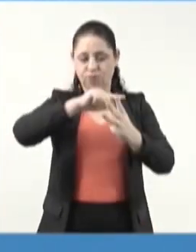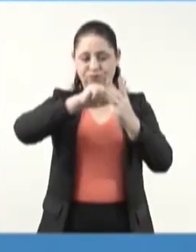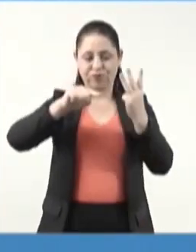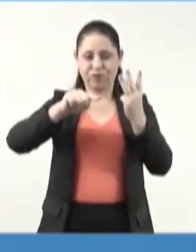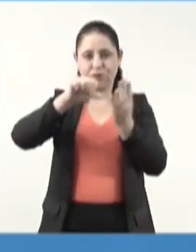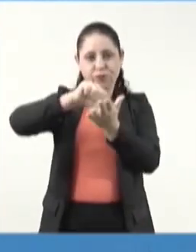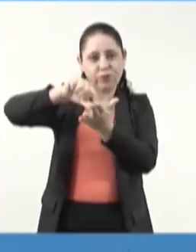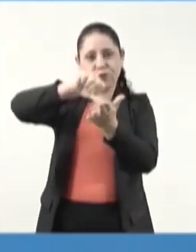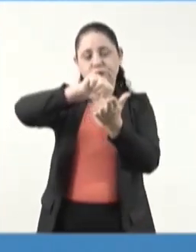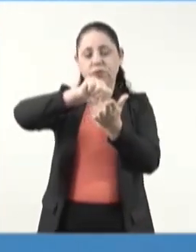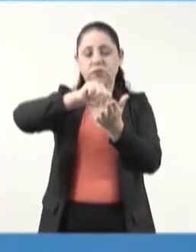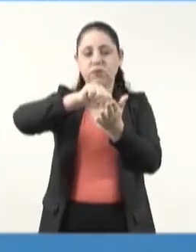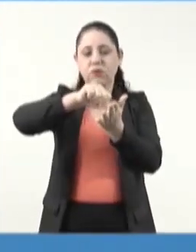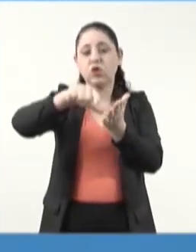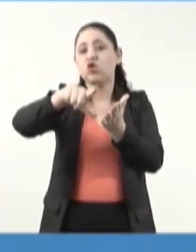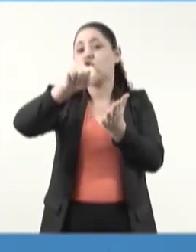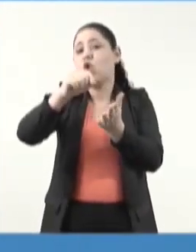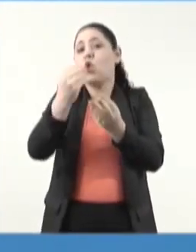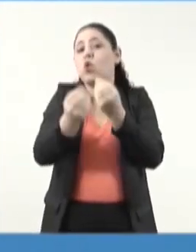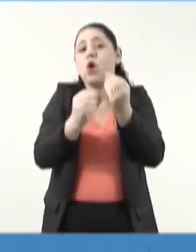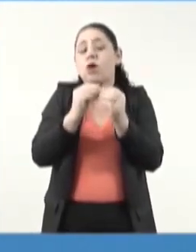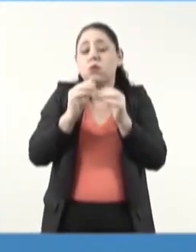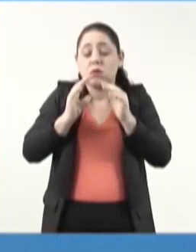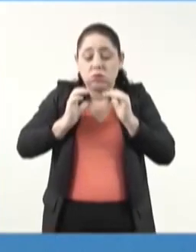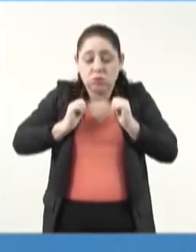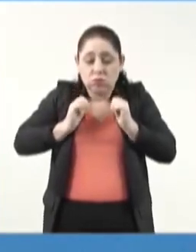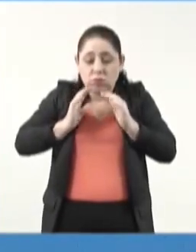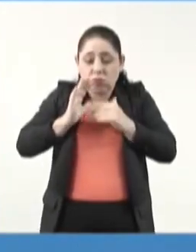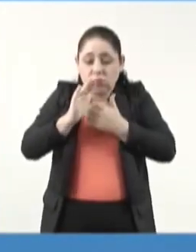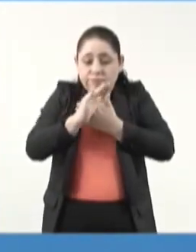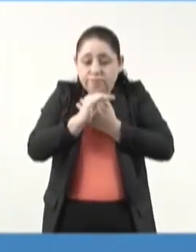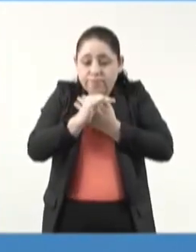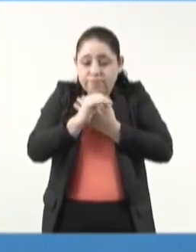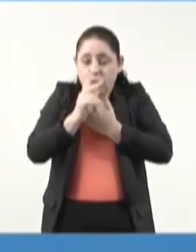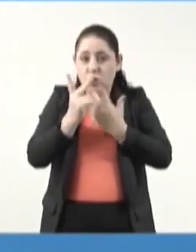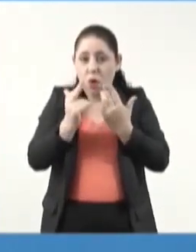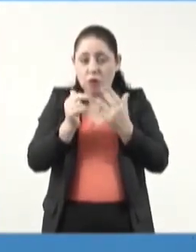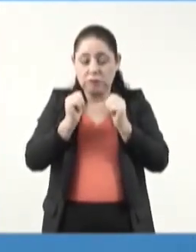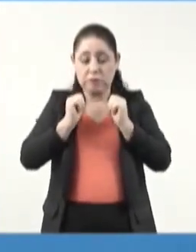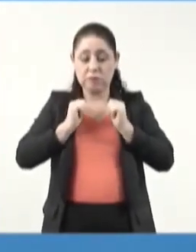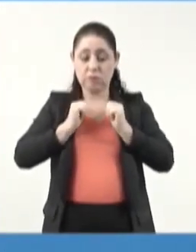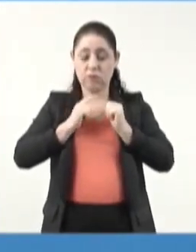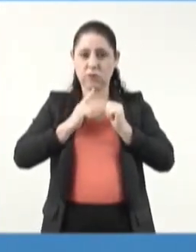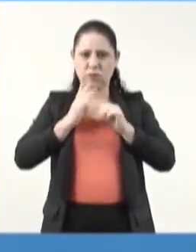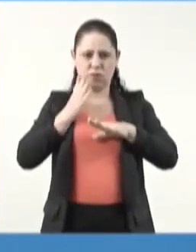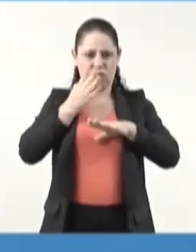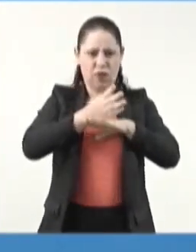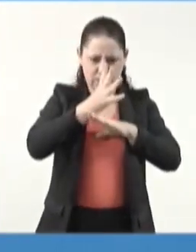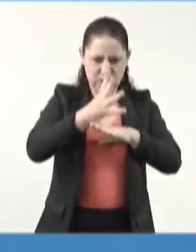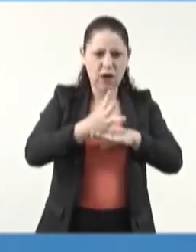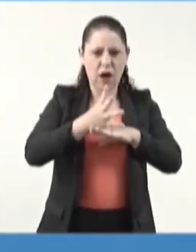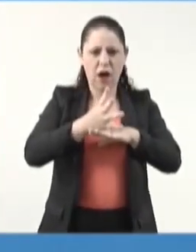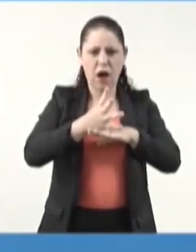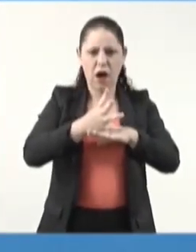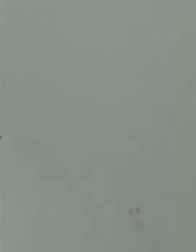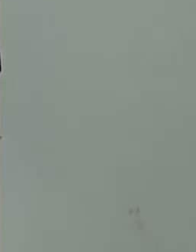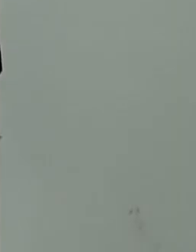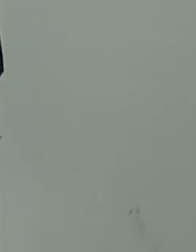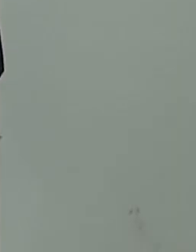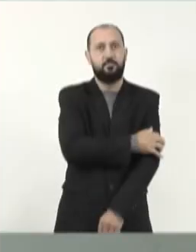destacamentos, preferiram, como pardalzinho, ficar na cidade e não ficar lá na fronteira para coibir o abuso do povo